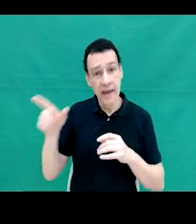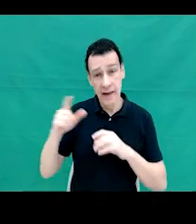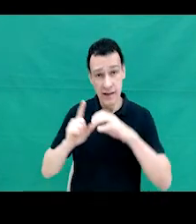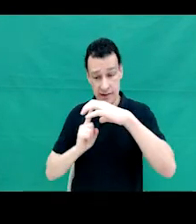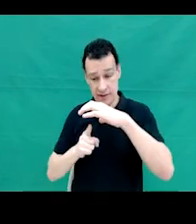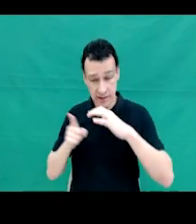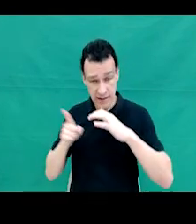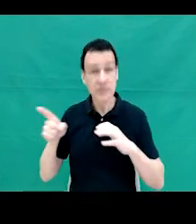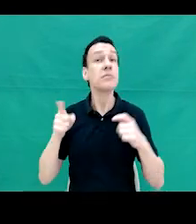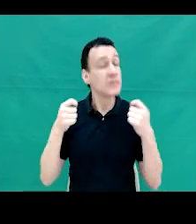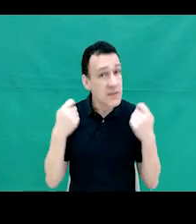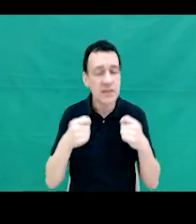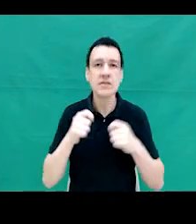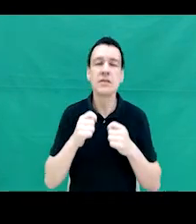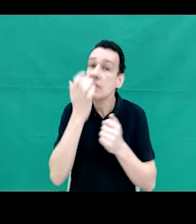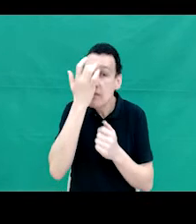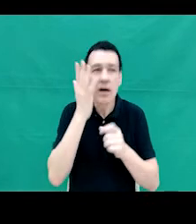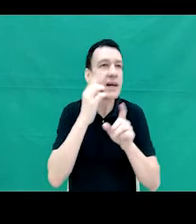que ele irá interagir.